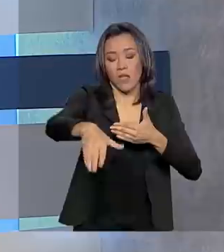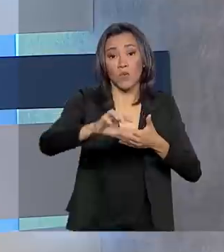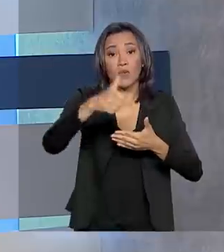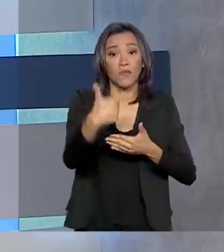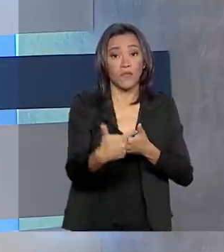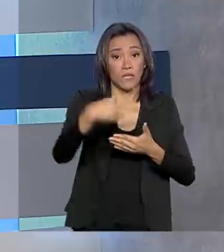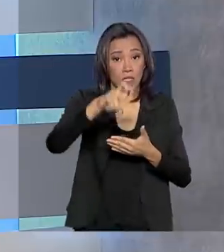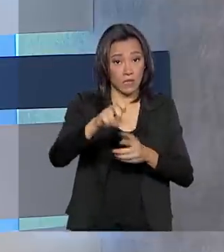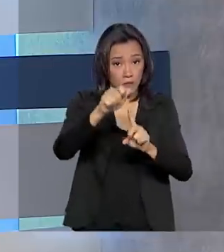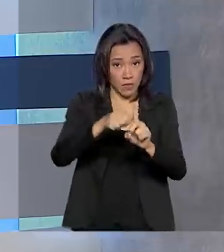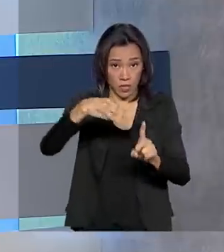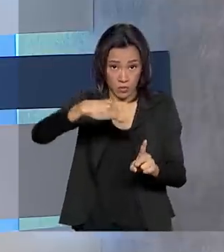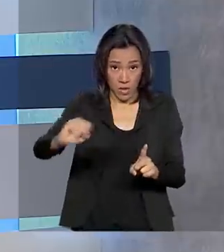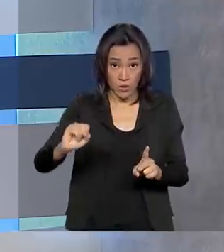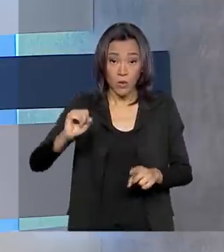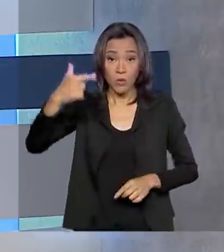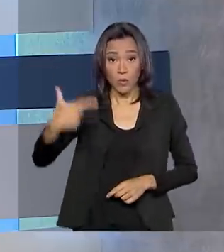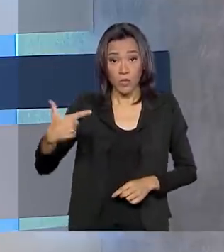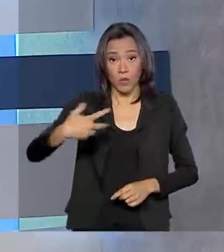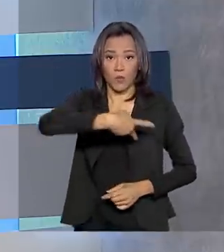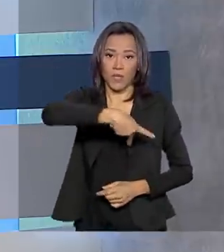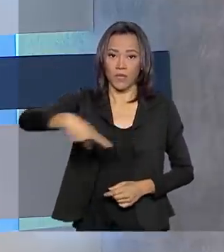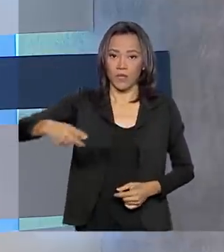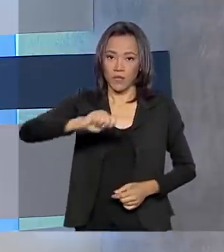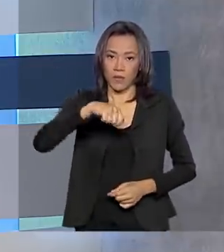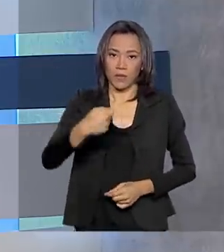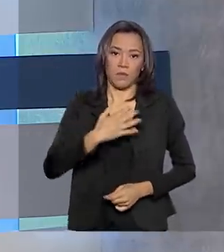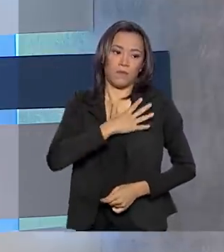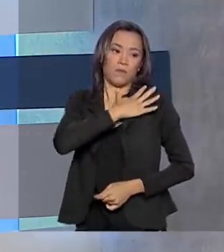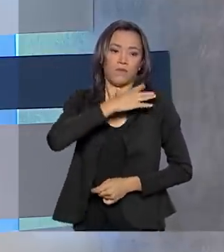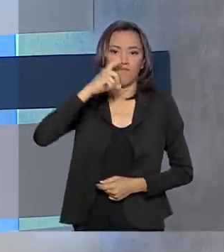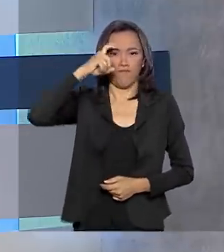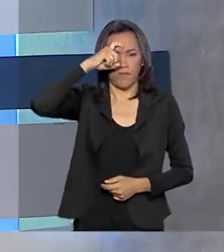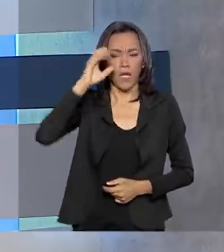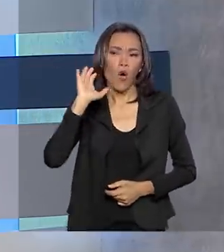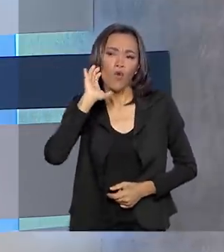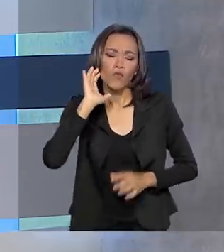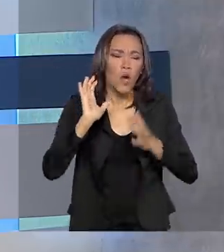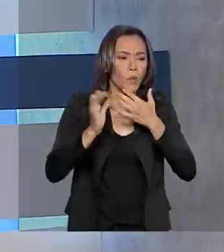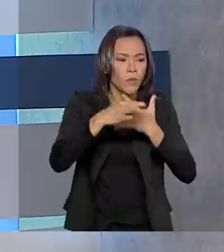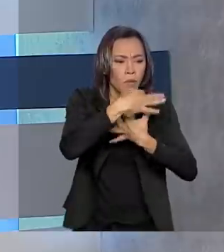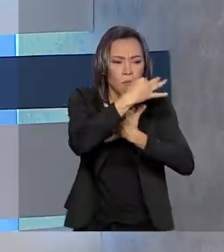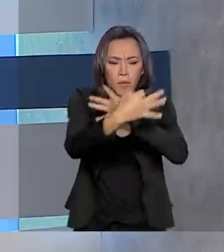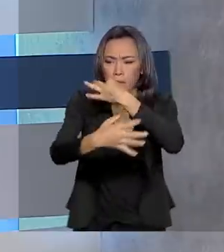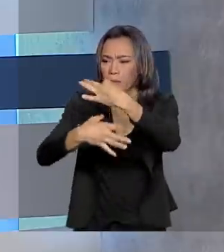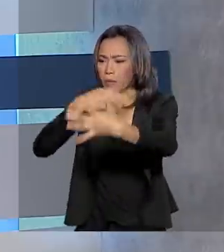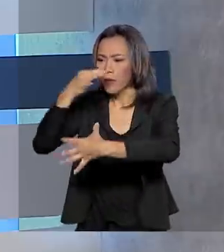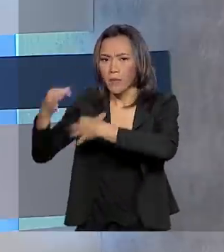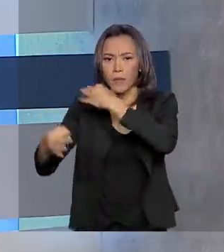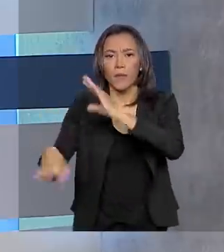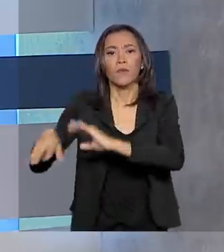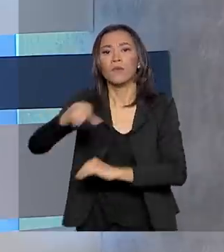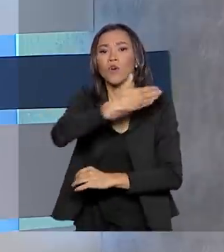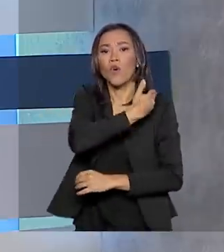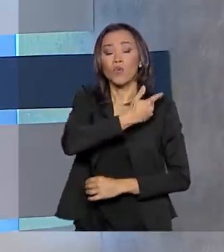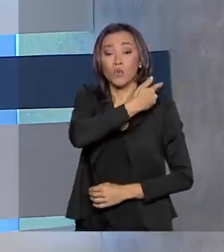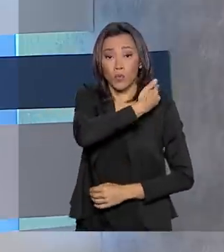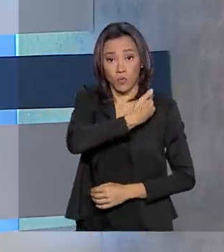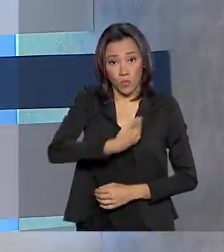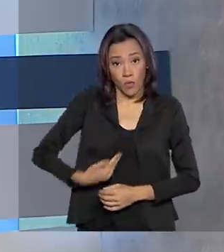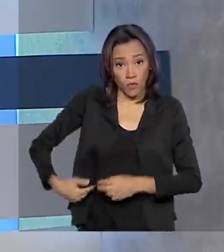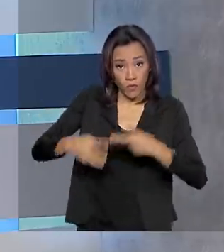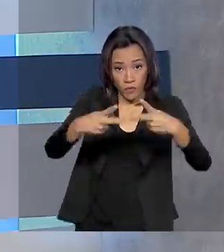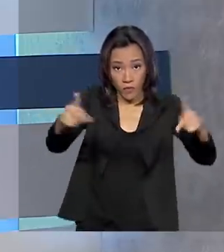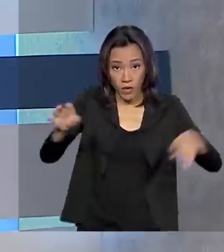vice-presidente Hamilton Mourão, que está à frente do Conselho, está ouvindo os governadores para elaborar o planejamento de proteção e